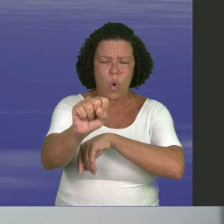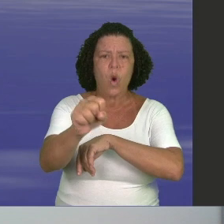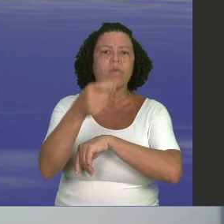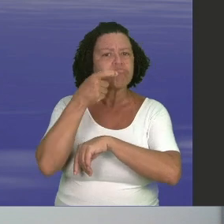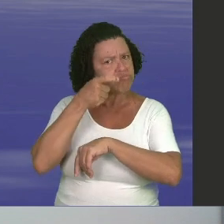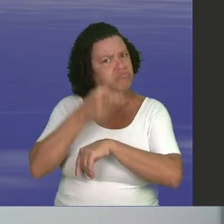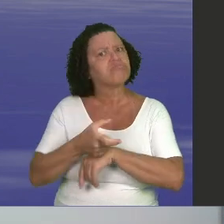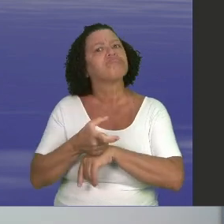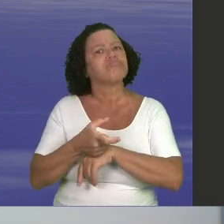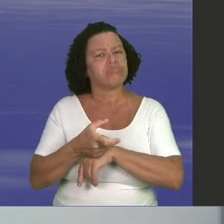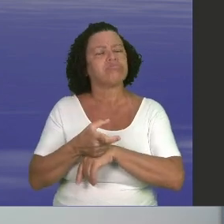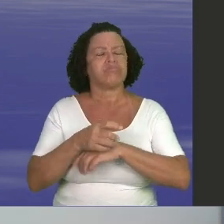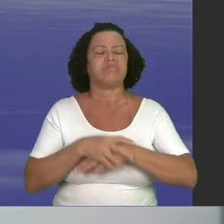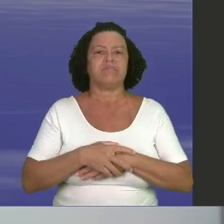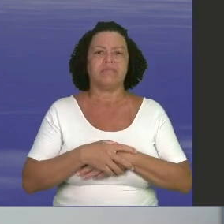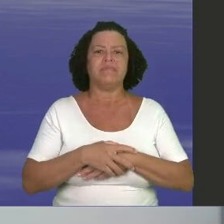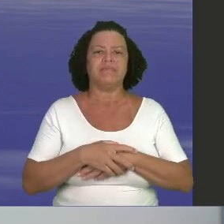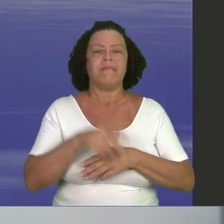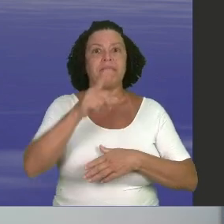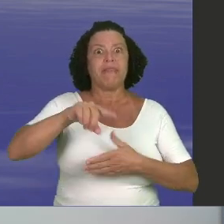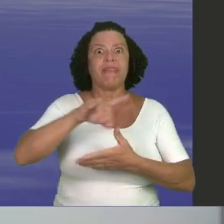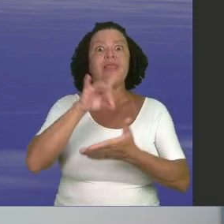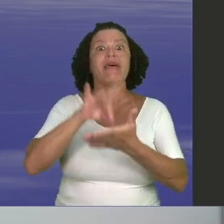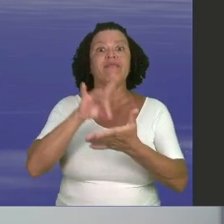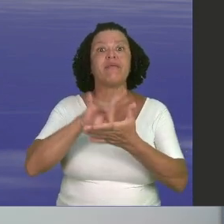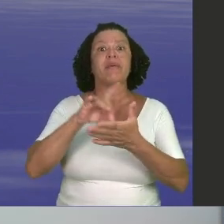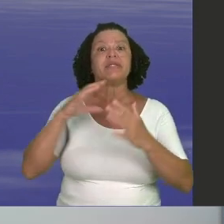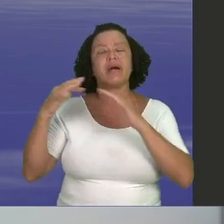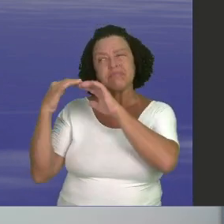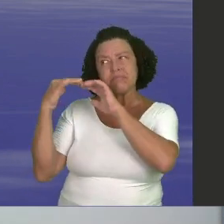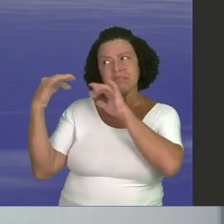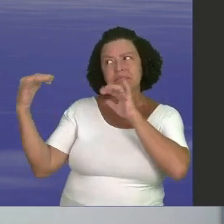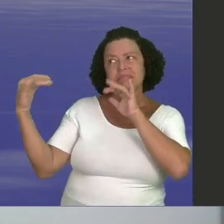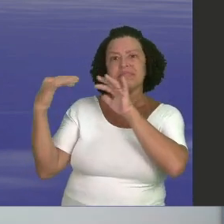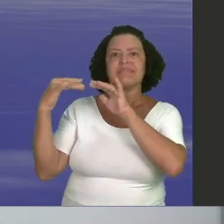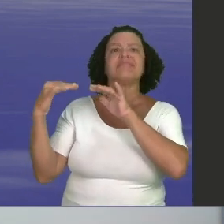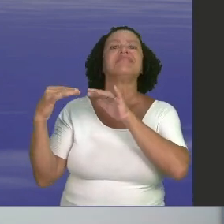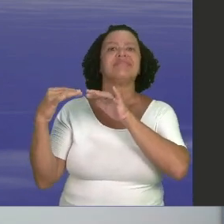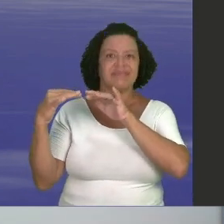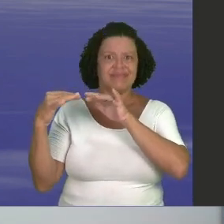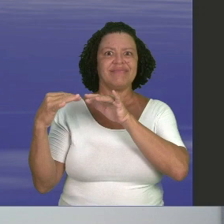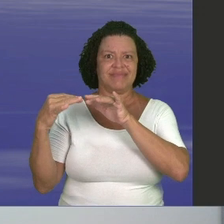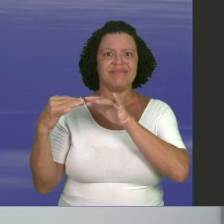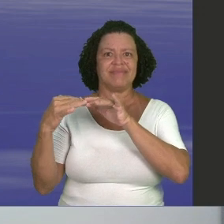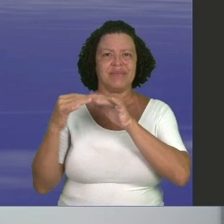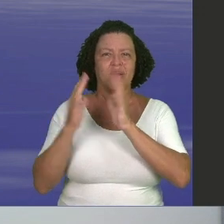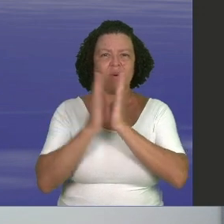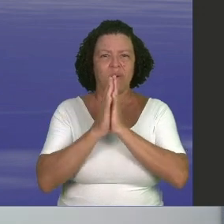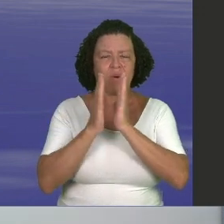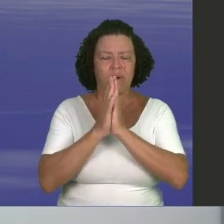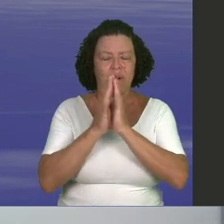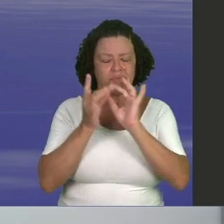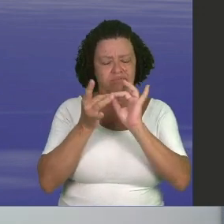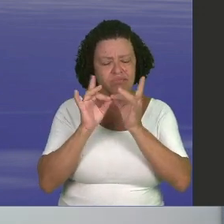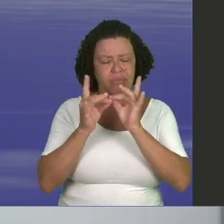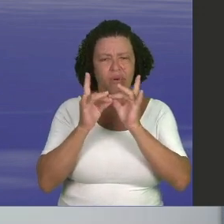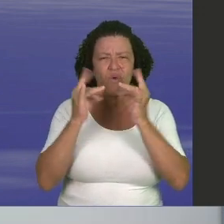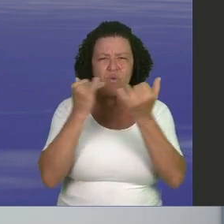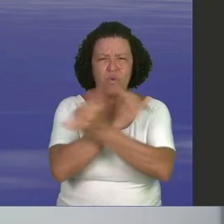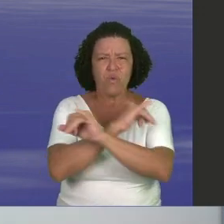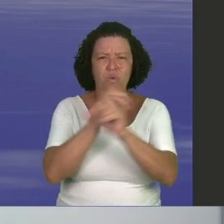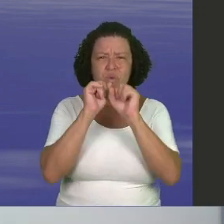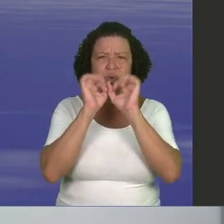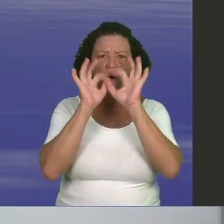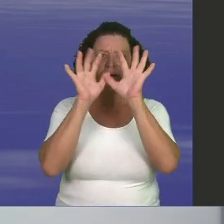interessante para, de fato, estarmos sintonizados com e orando e irradiando para os